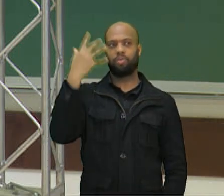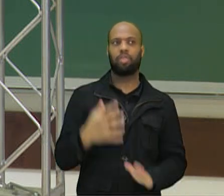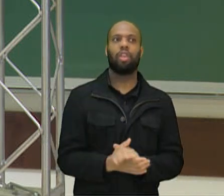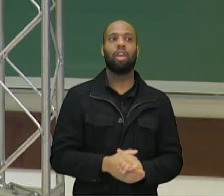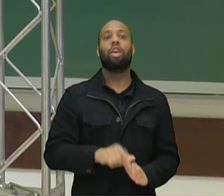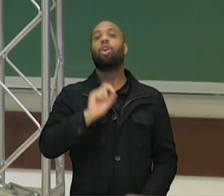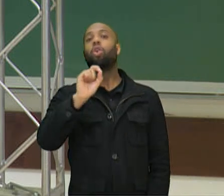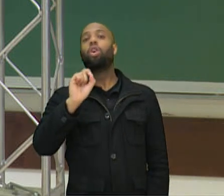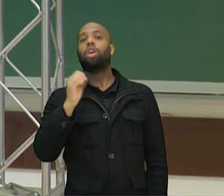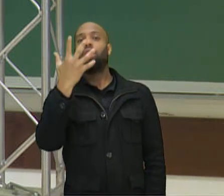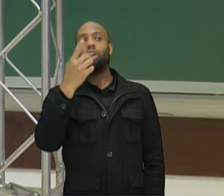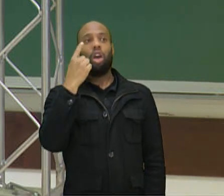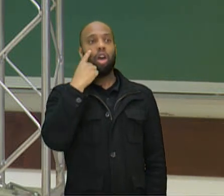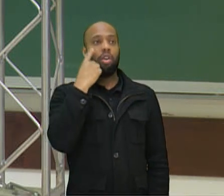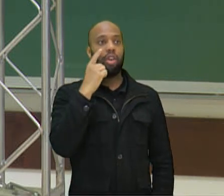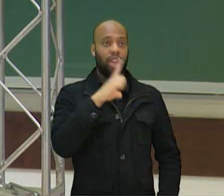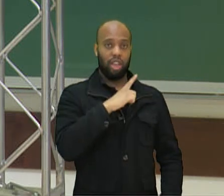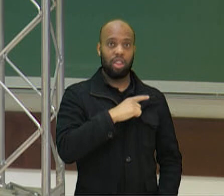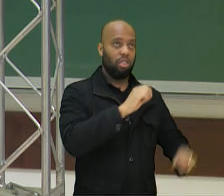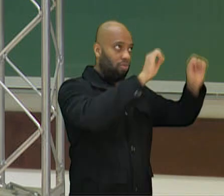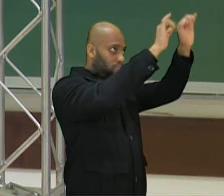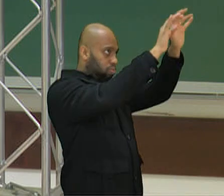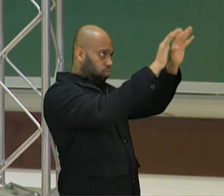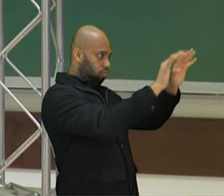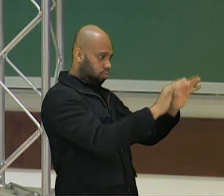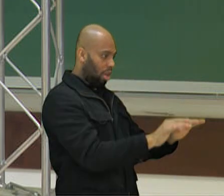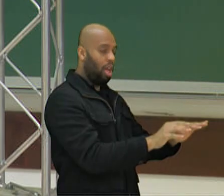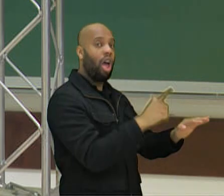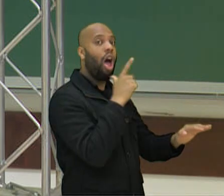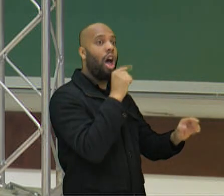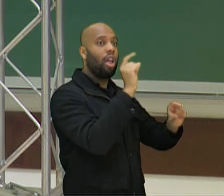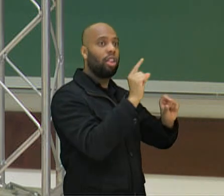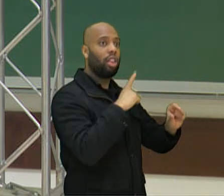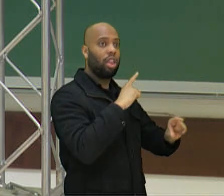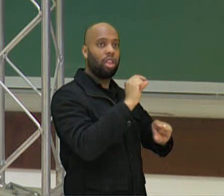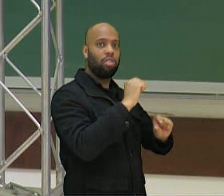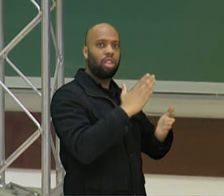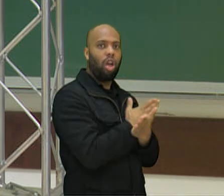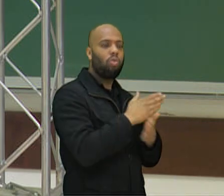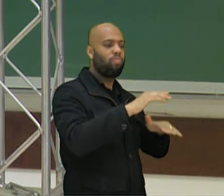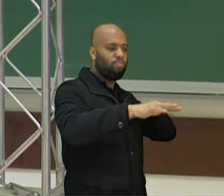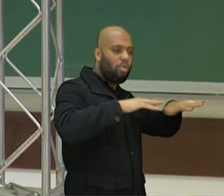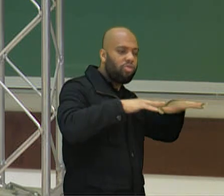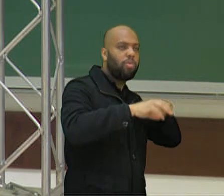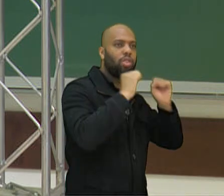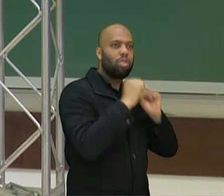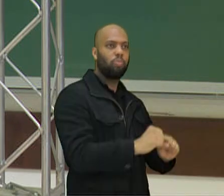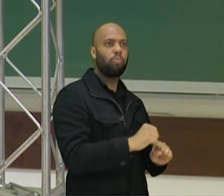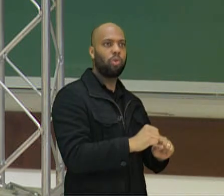E aí o que nós vamos perceber? Que essa água realizará alguns movimentos.